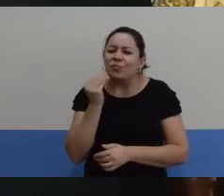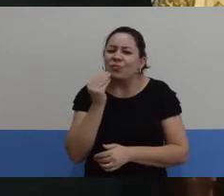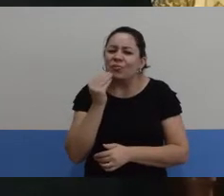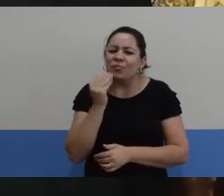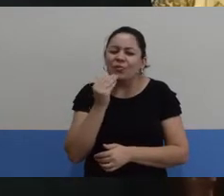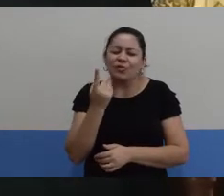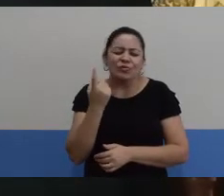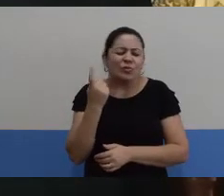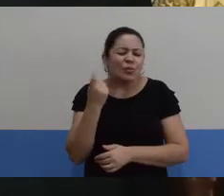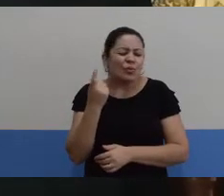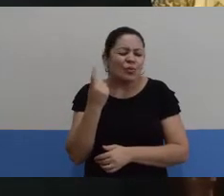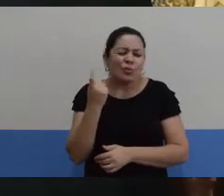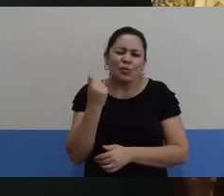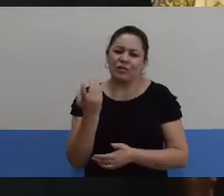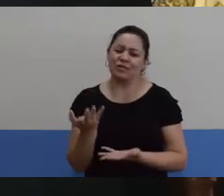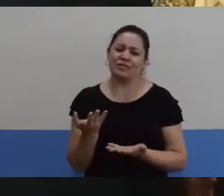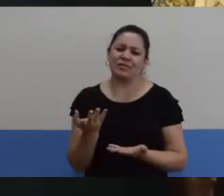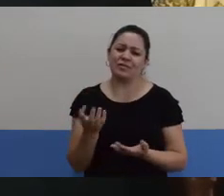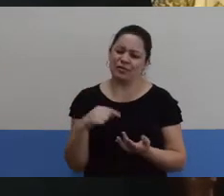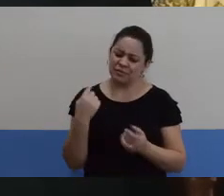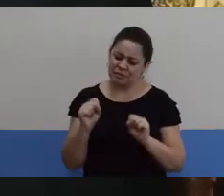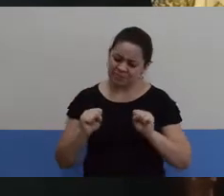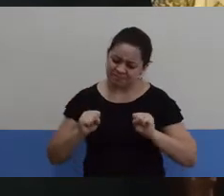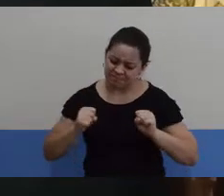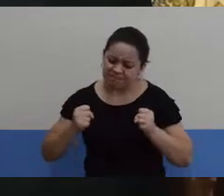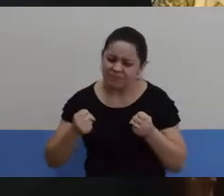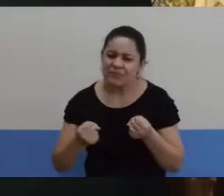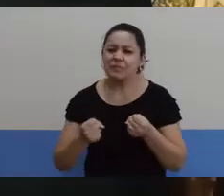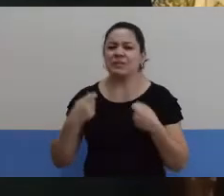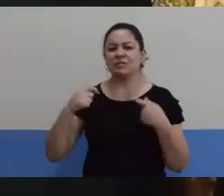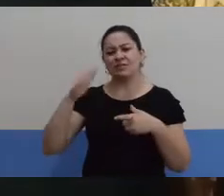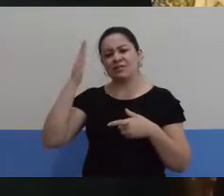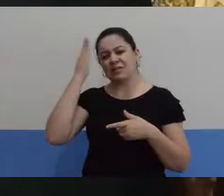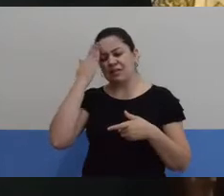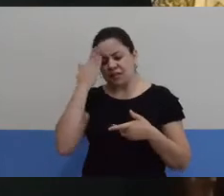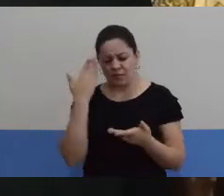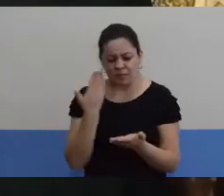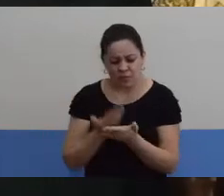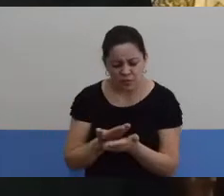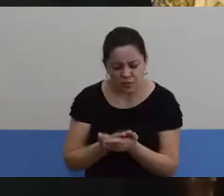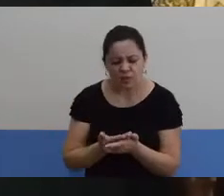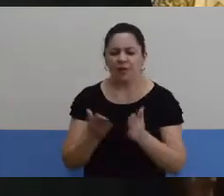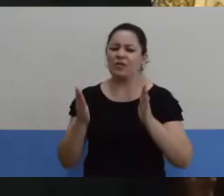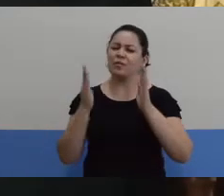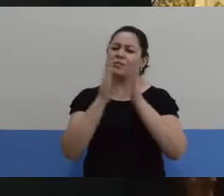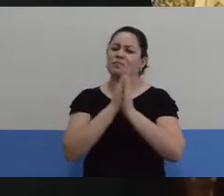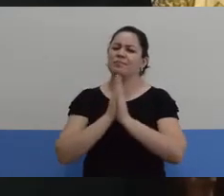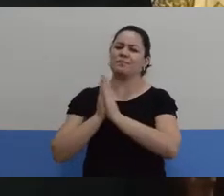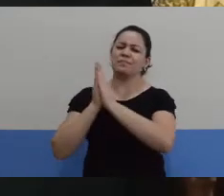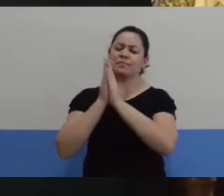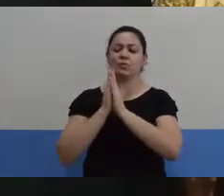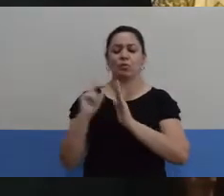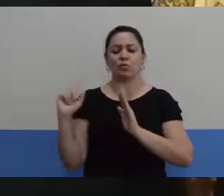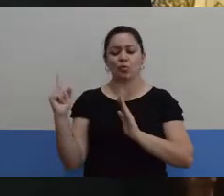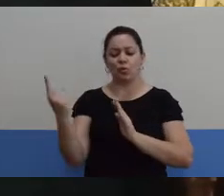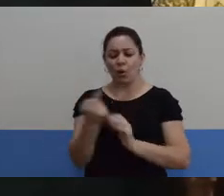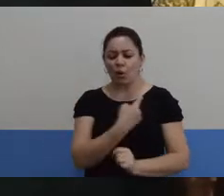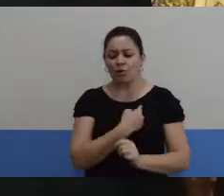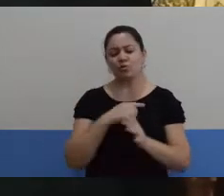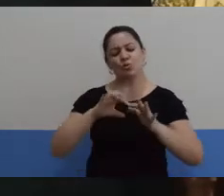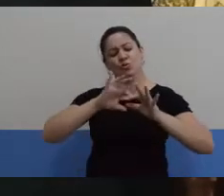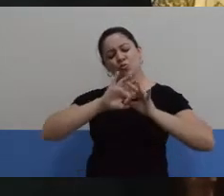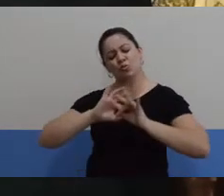vamos fazer o esforço, vamos entender, vamos estudar, vamos rezar, todos nós juntos. Nós